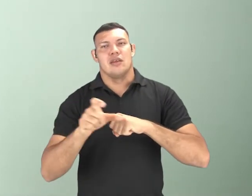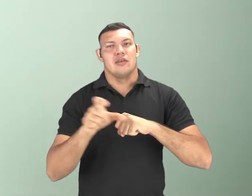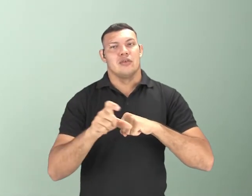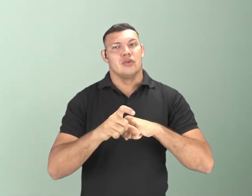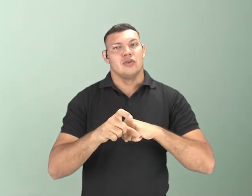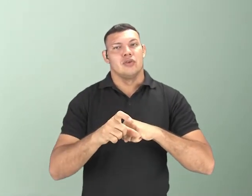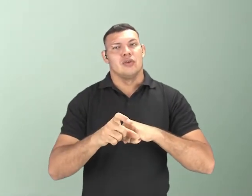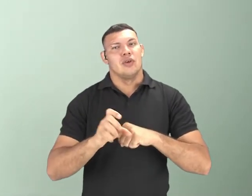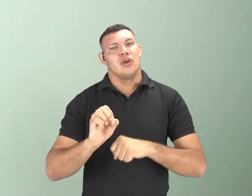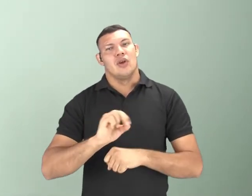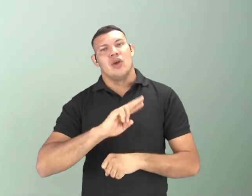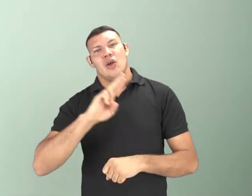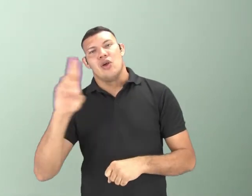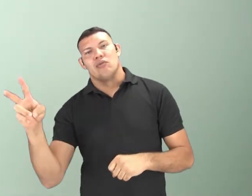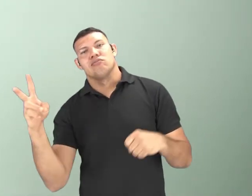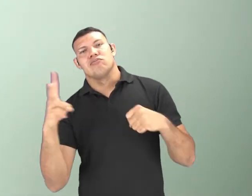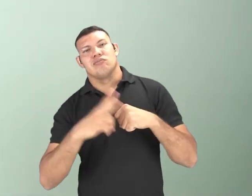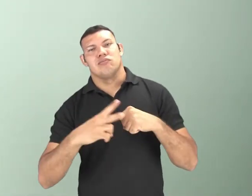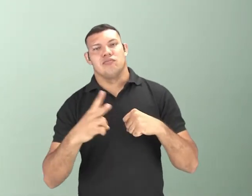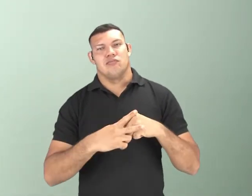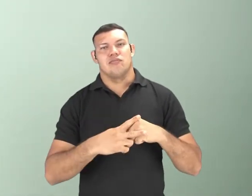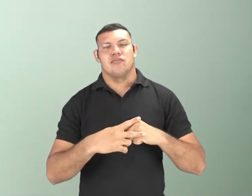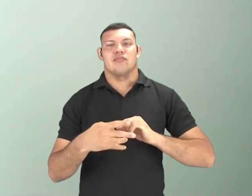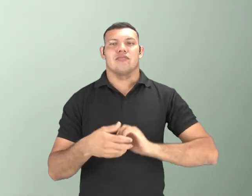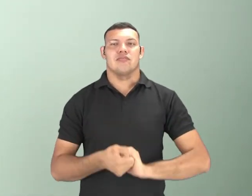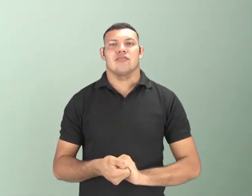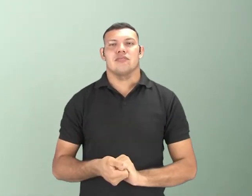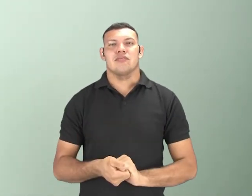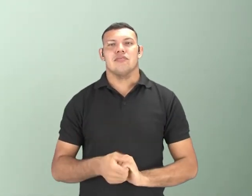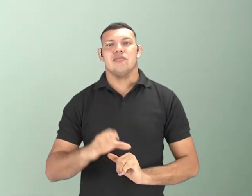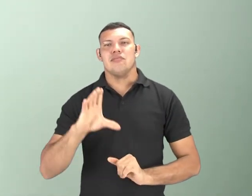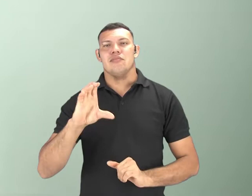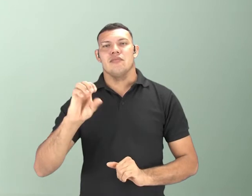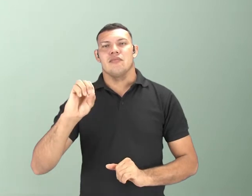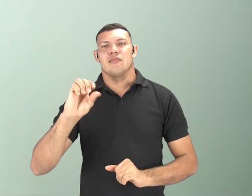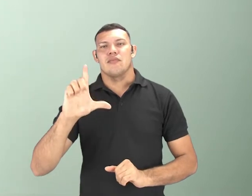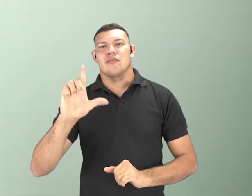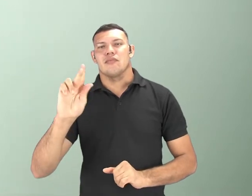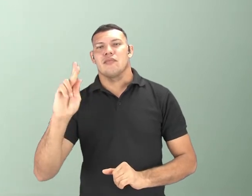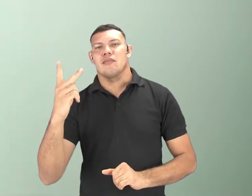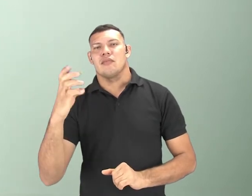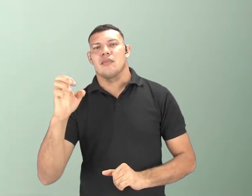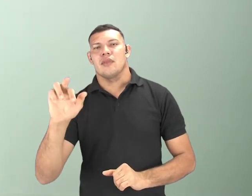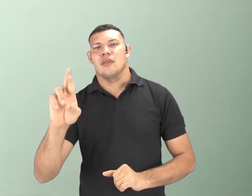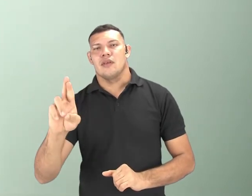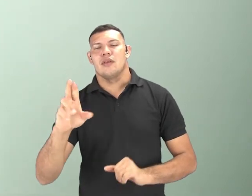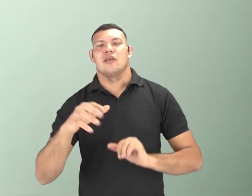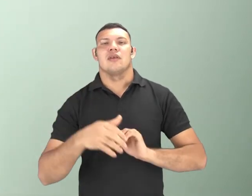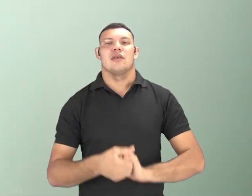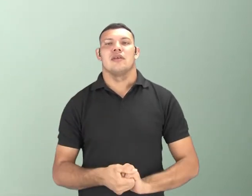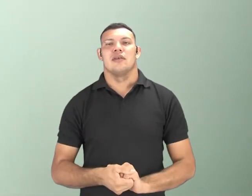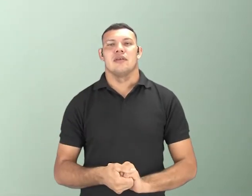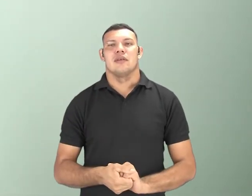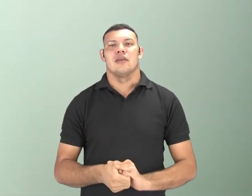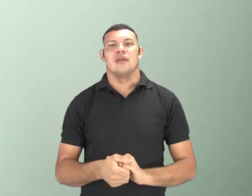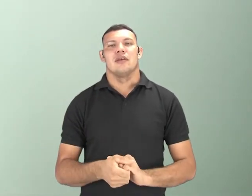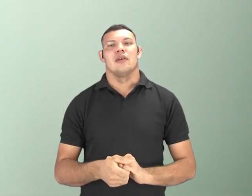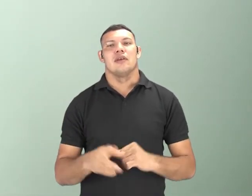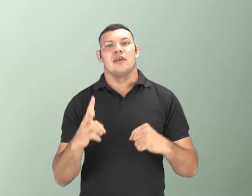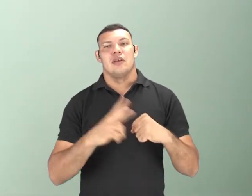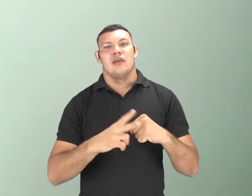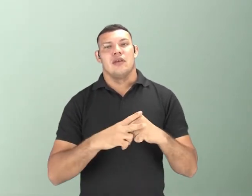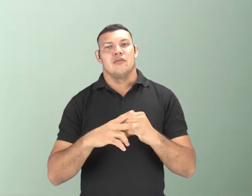colher ou se você tem um verbo colher. Porque se você não puder conjugar, você não tem um